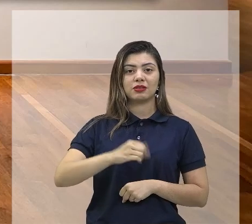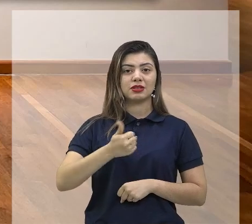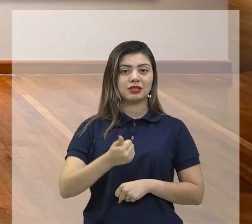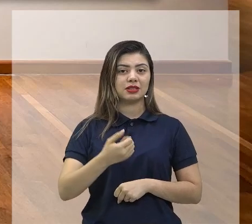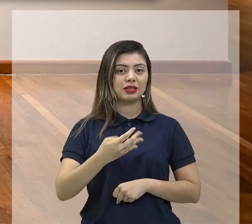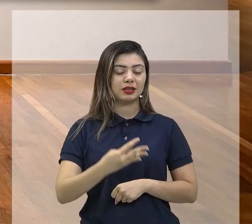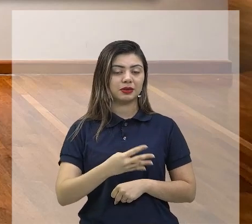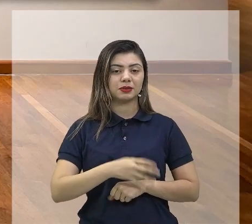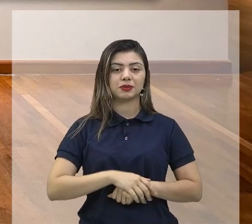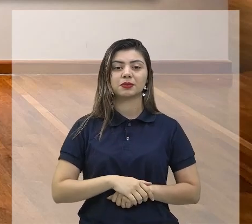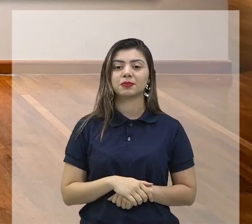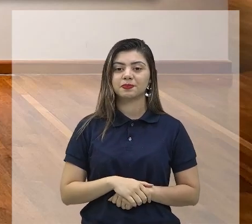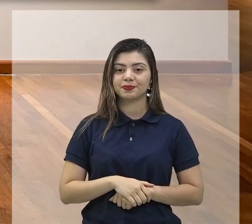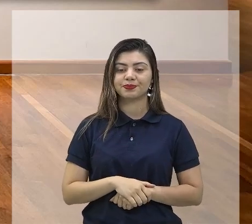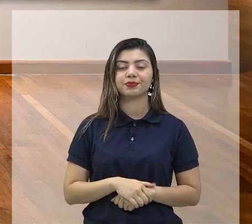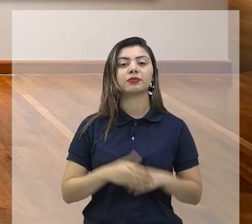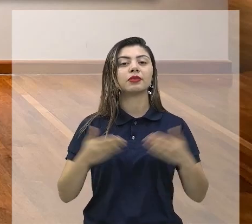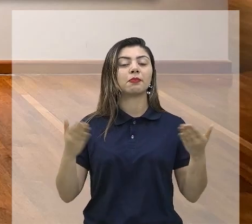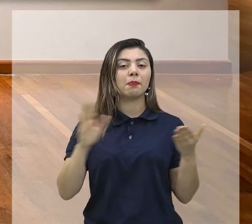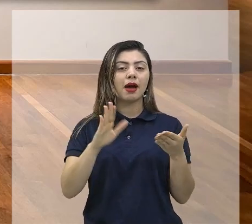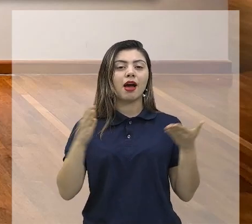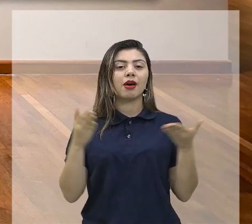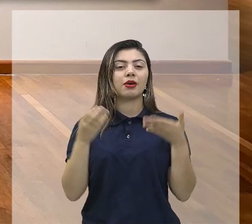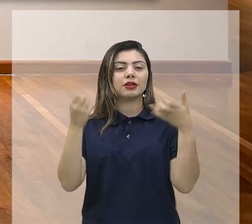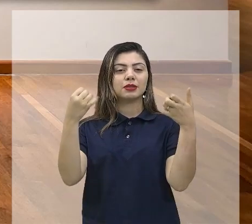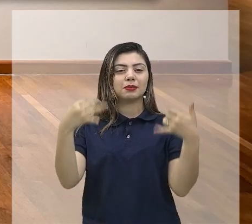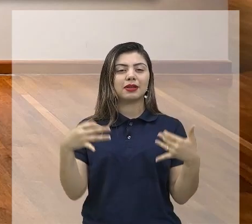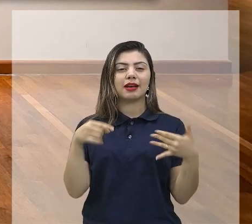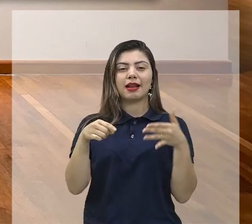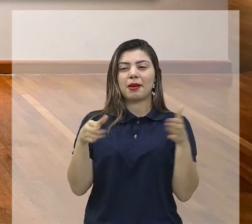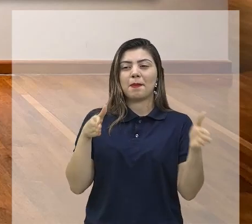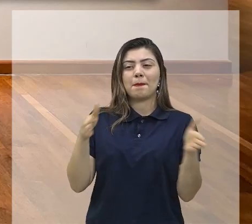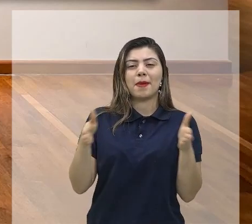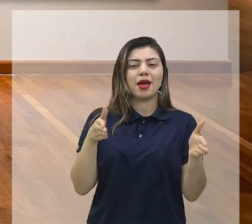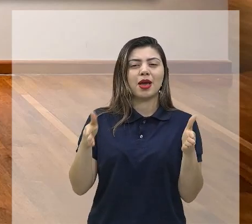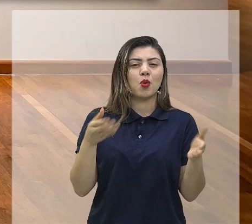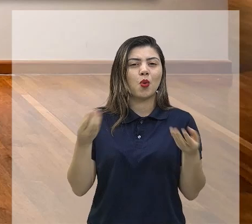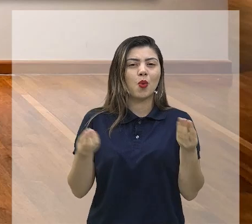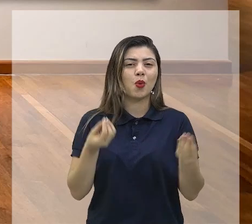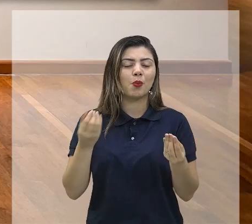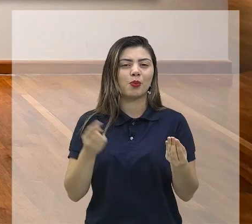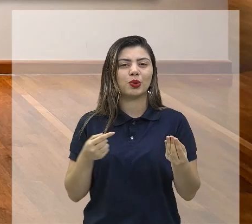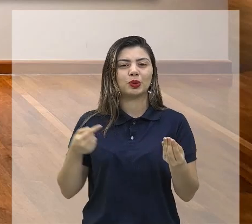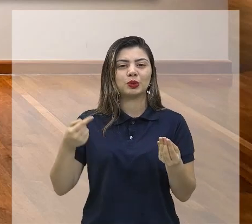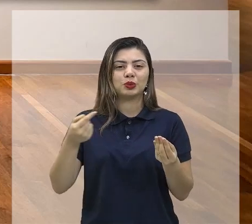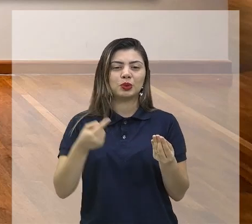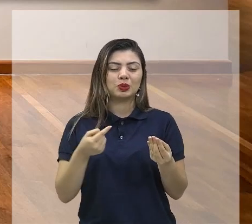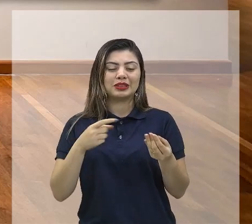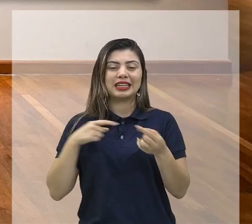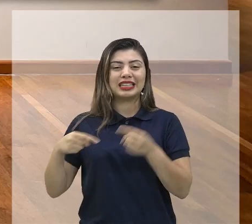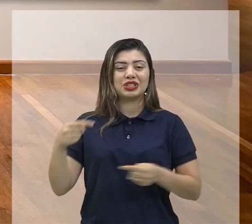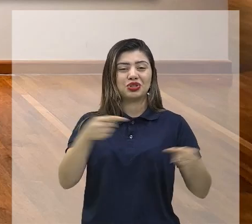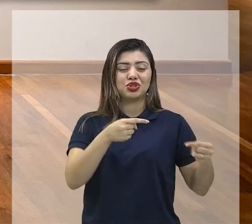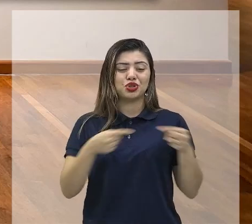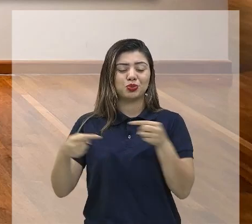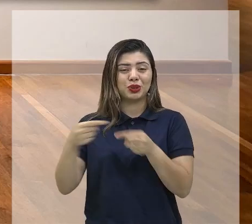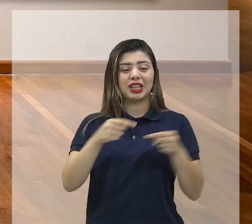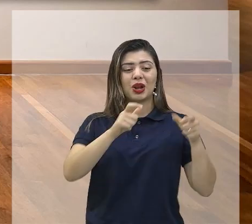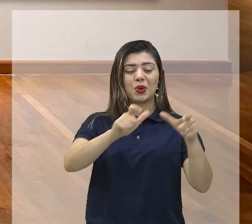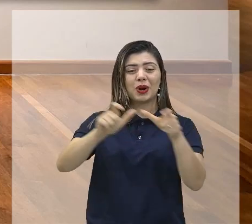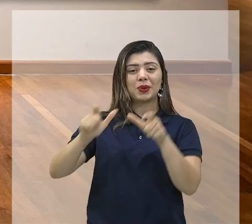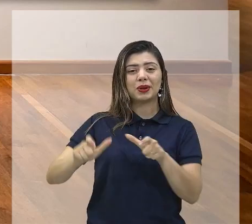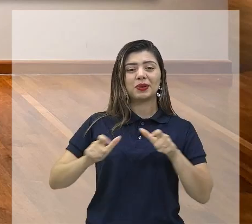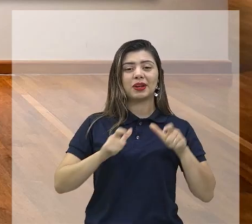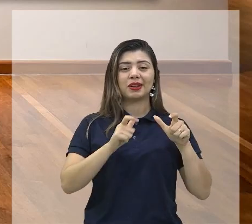falar sobre esse período aí, não é mesmo? Que parece que nós estamos começando ali a disputar tanto territórios que nós